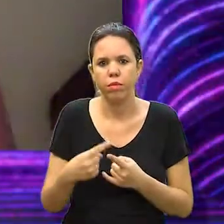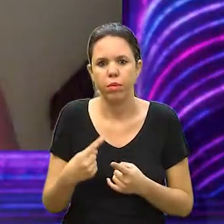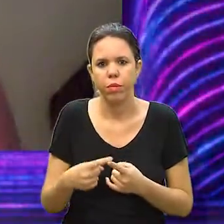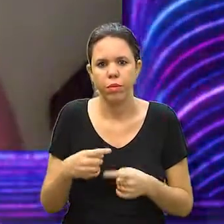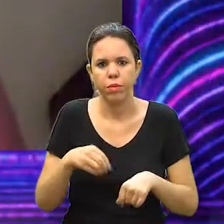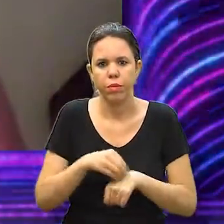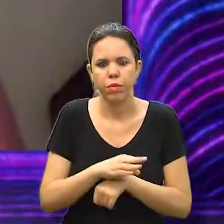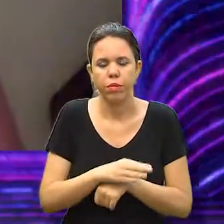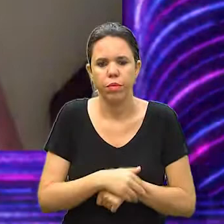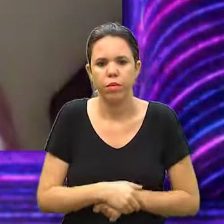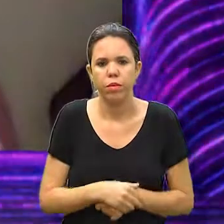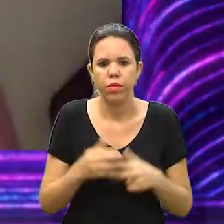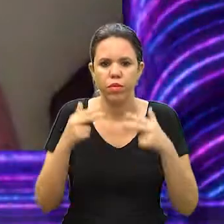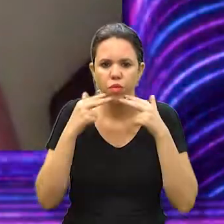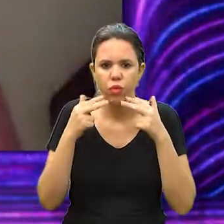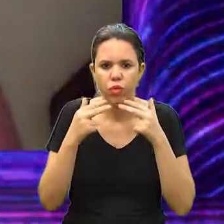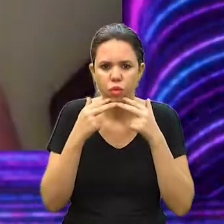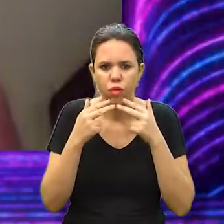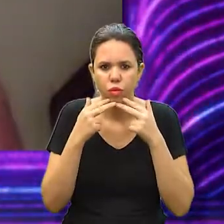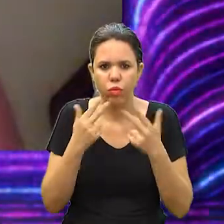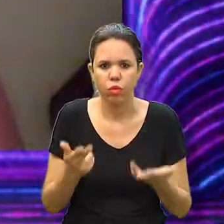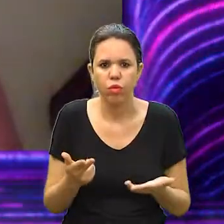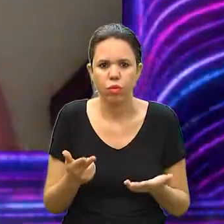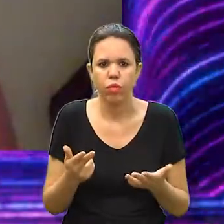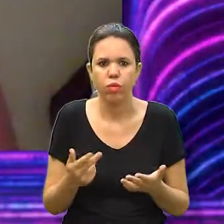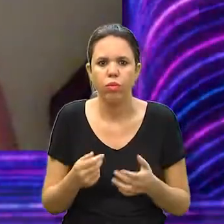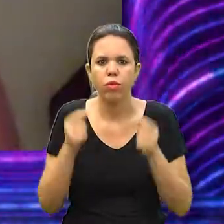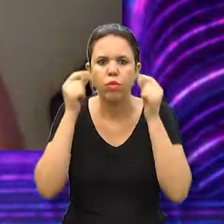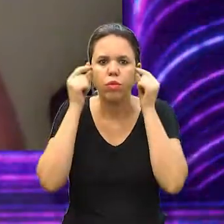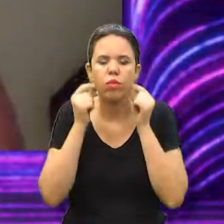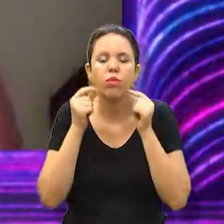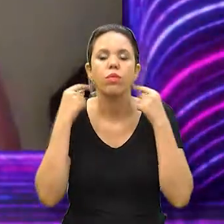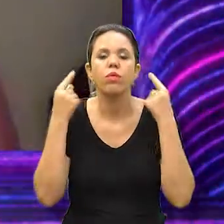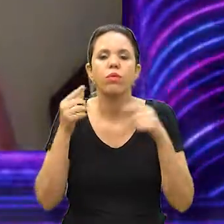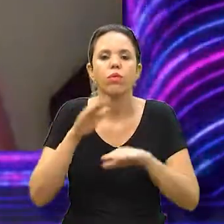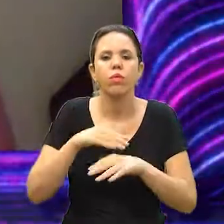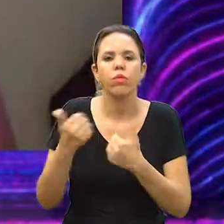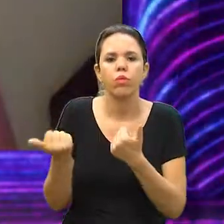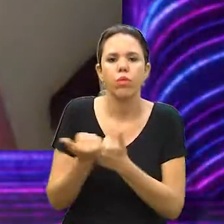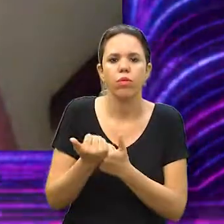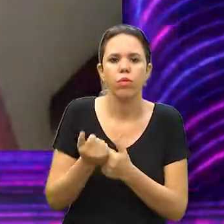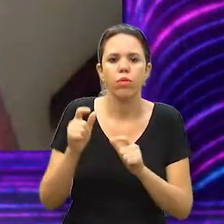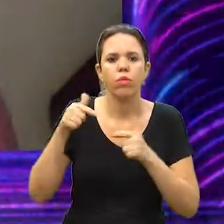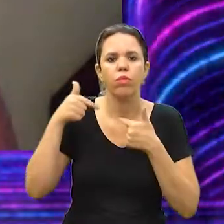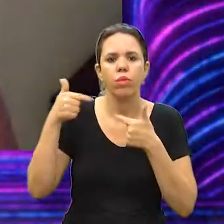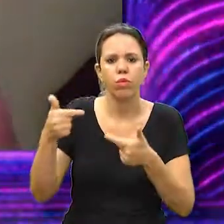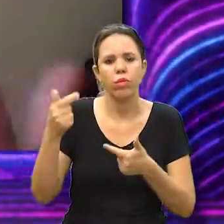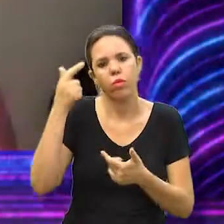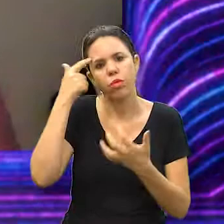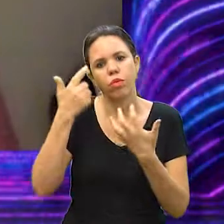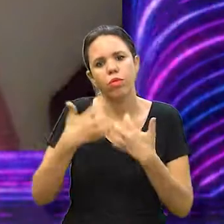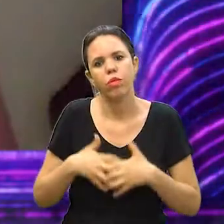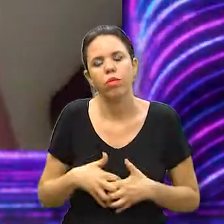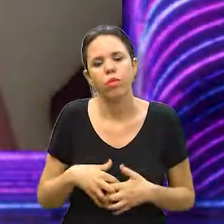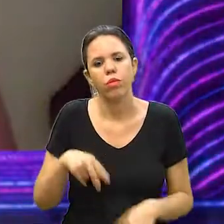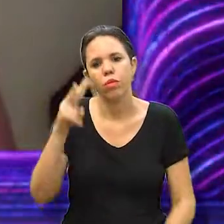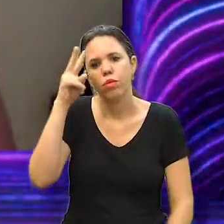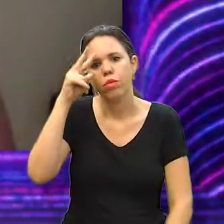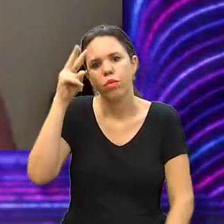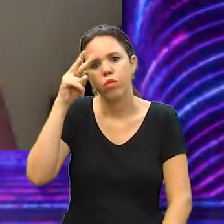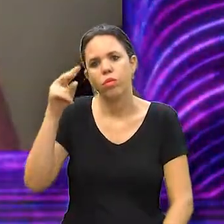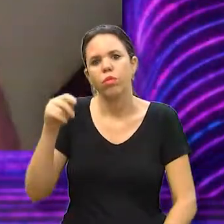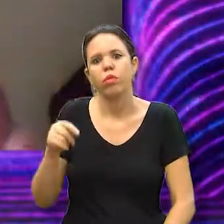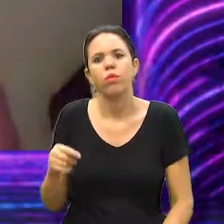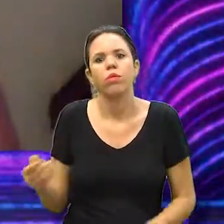porque além de trazer essa novidade de vamos nos colocar no lugar do autor, dos personagens, e pensar essa